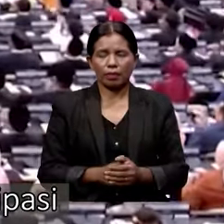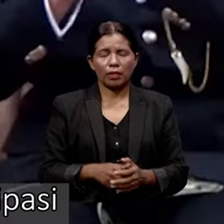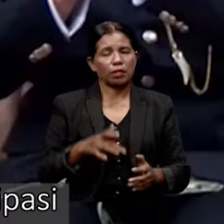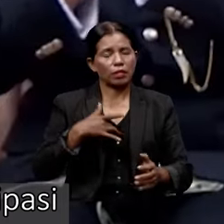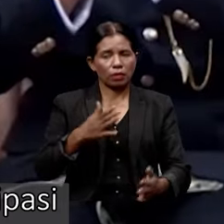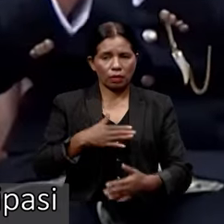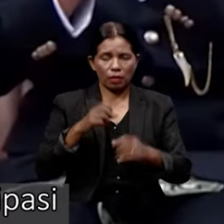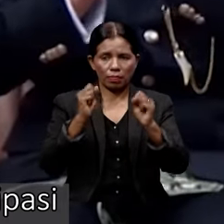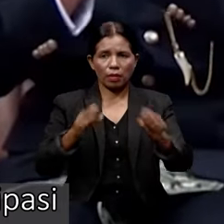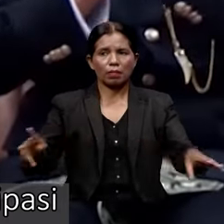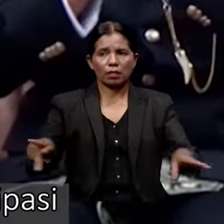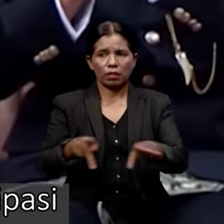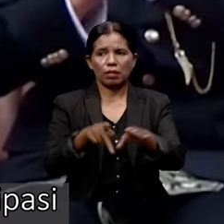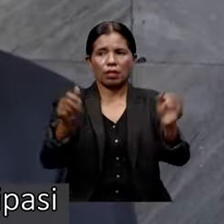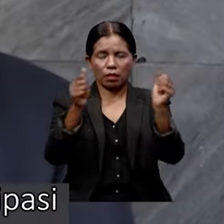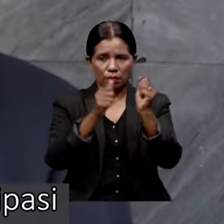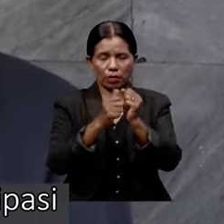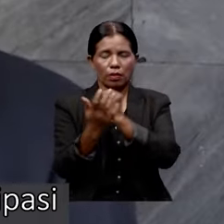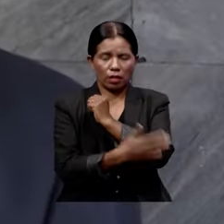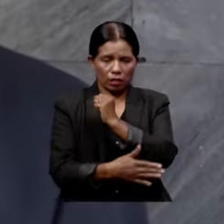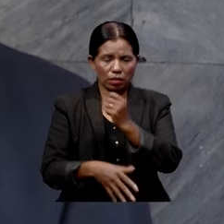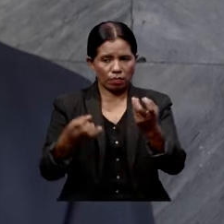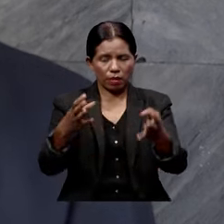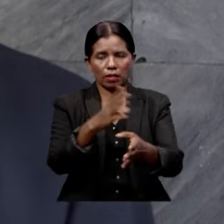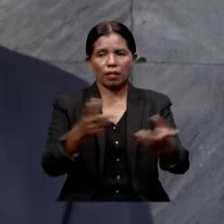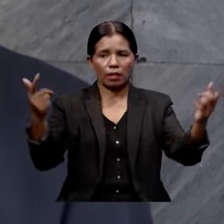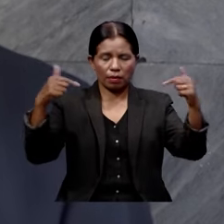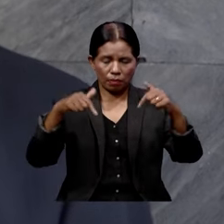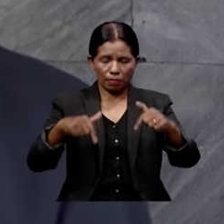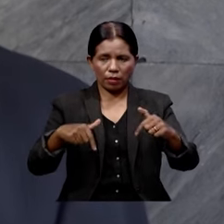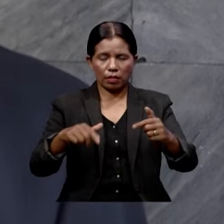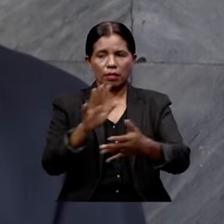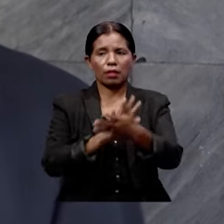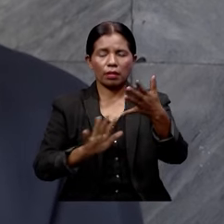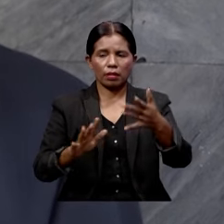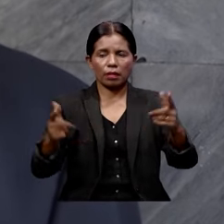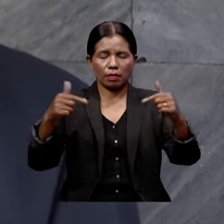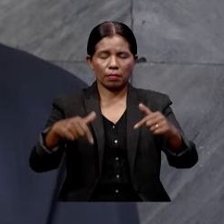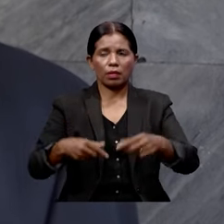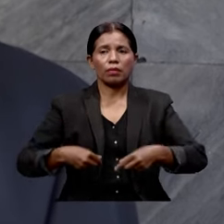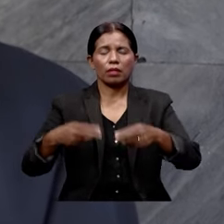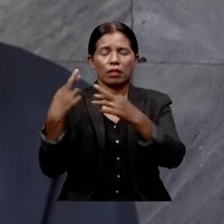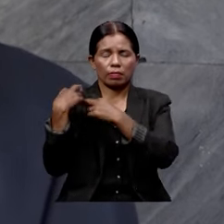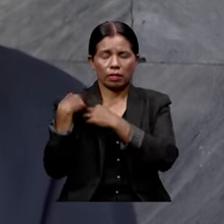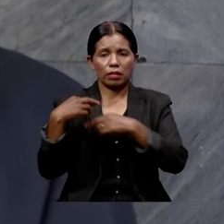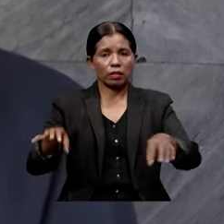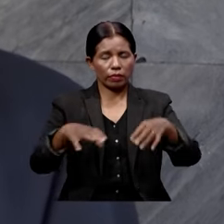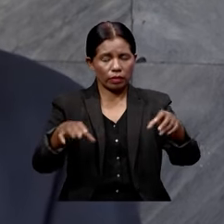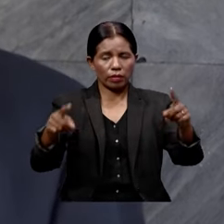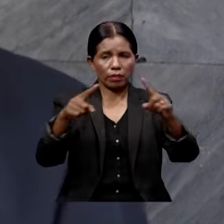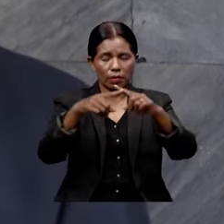bela participar muito com o Rai Barak. Uma inauguração que a mãe tomara de posse